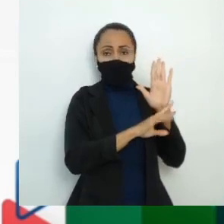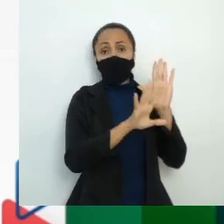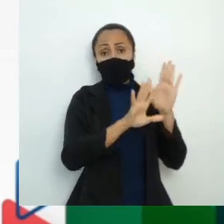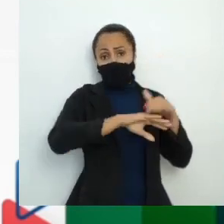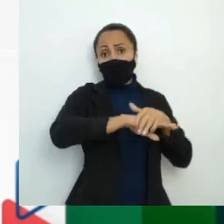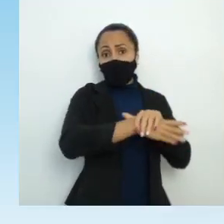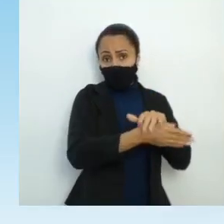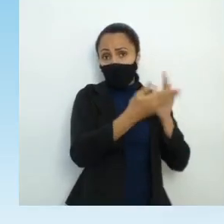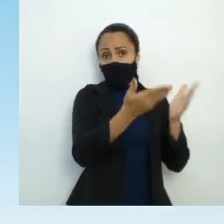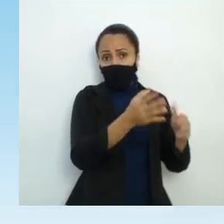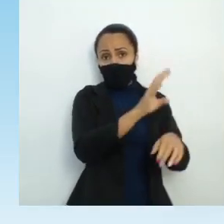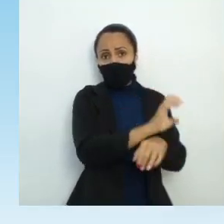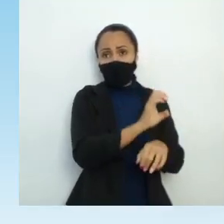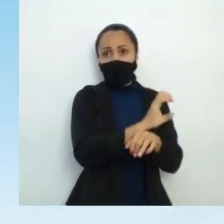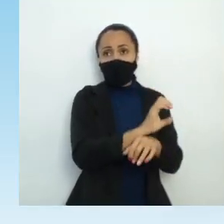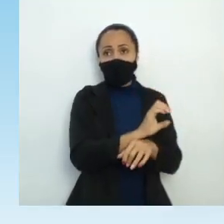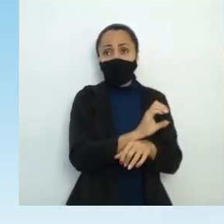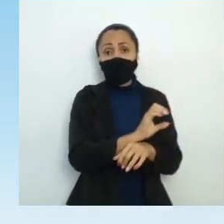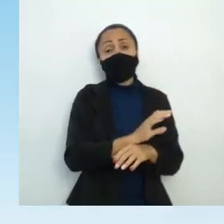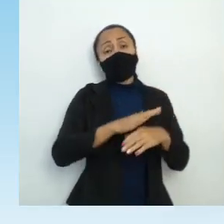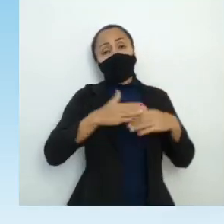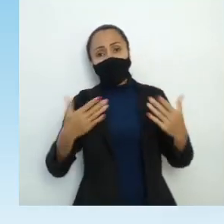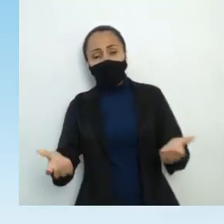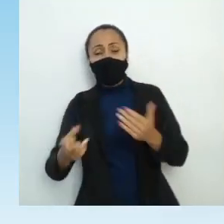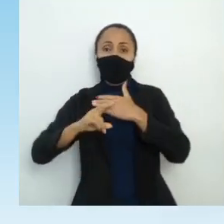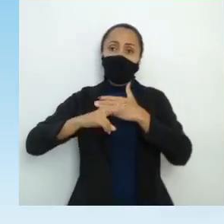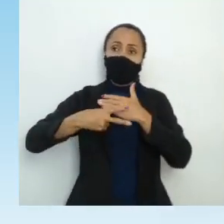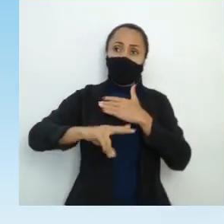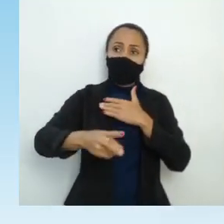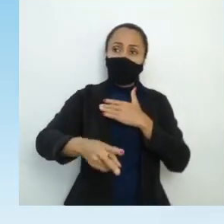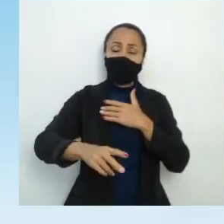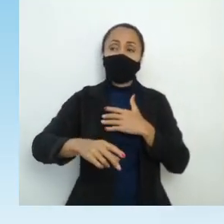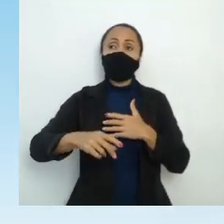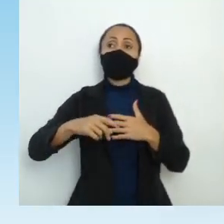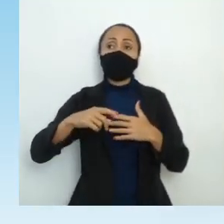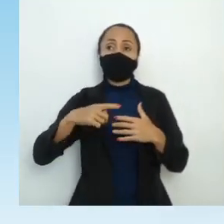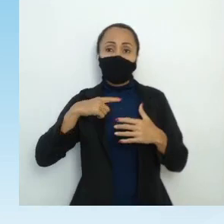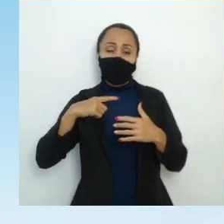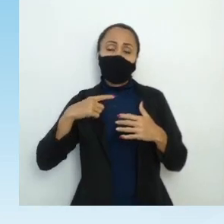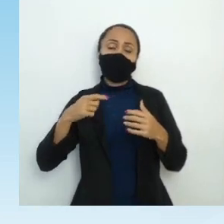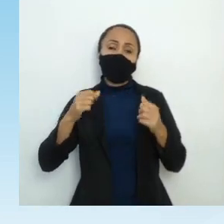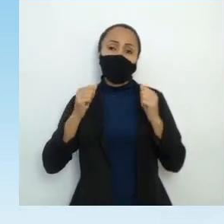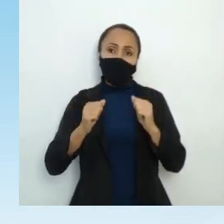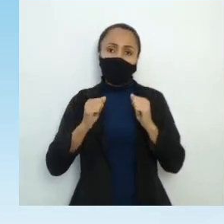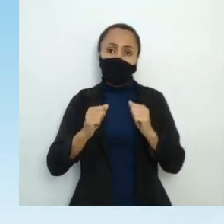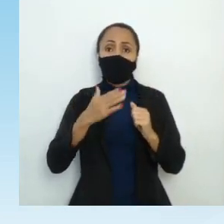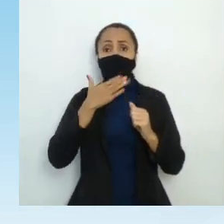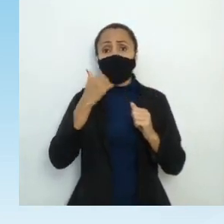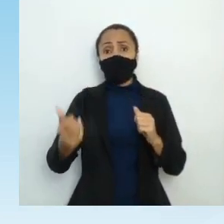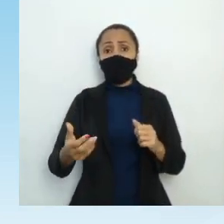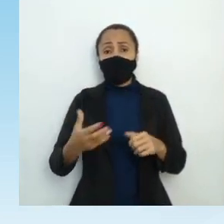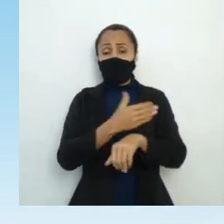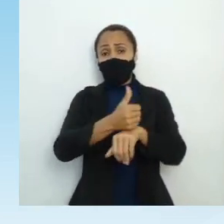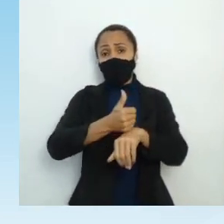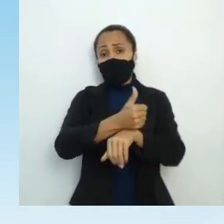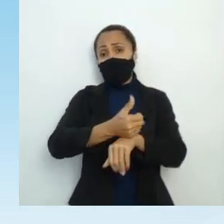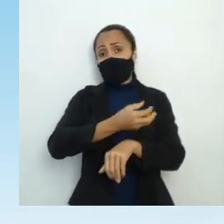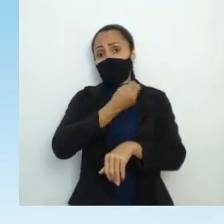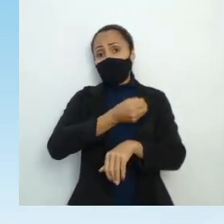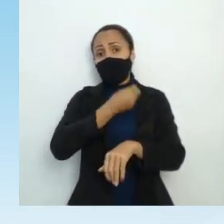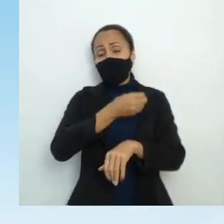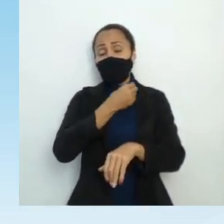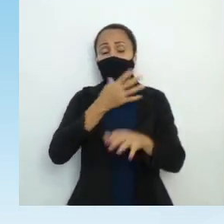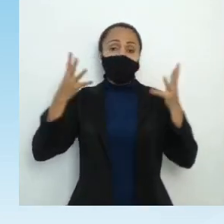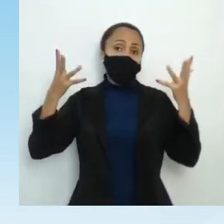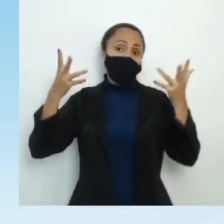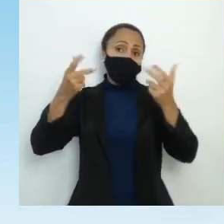Estado moderno. Então, como consequência, a gente pode elencar aqui uma melhoria na qualidade de vida de todos, né, uma participação